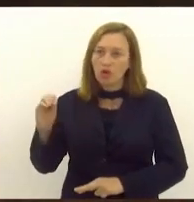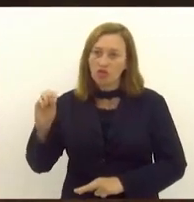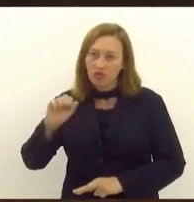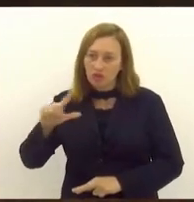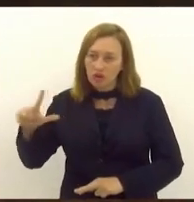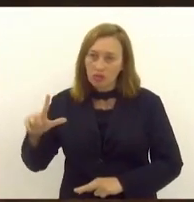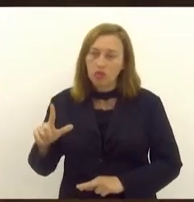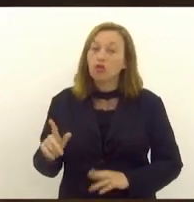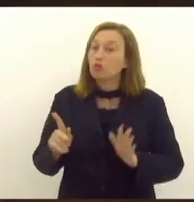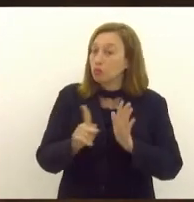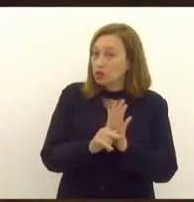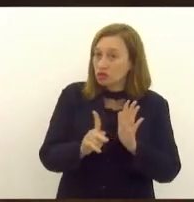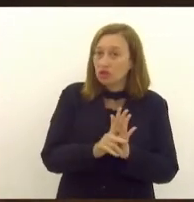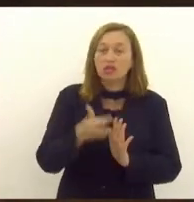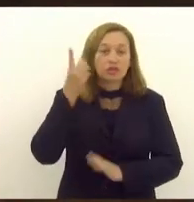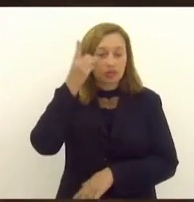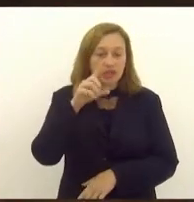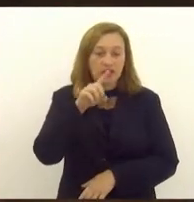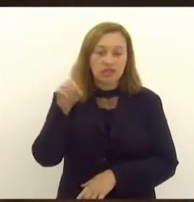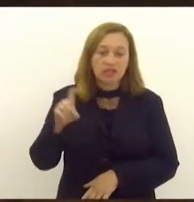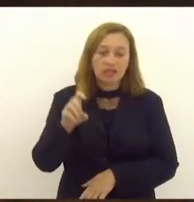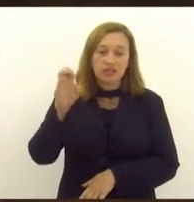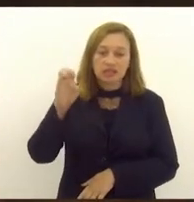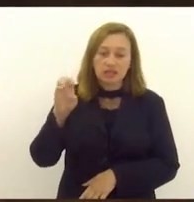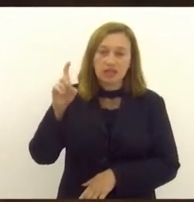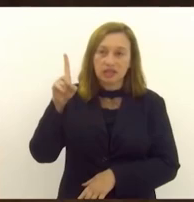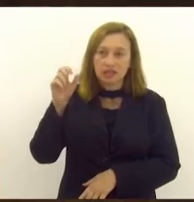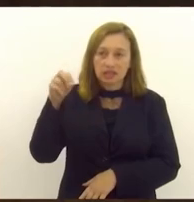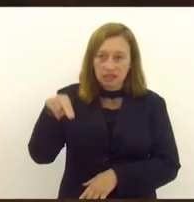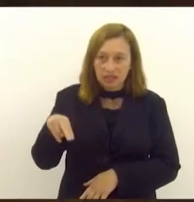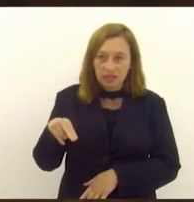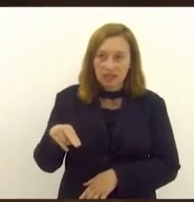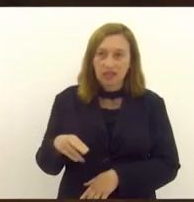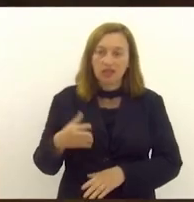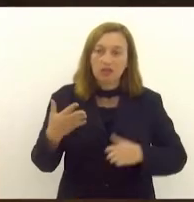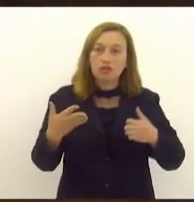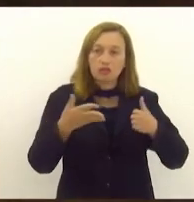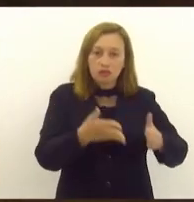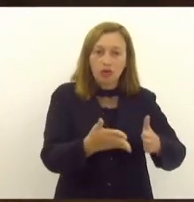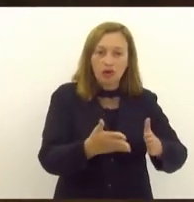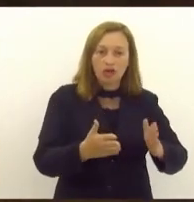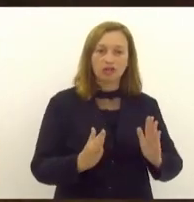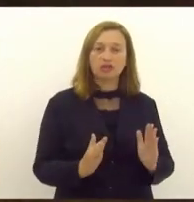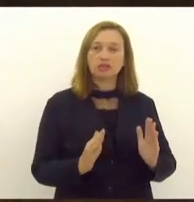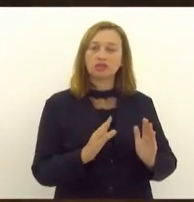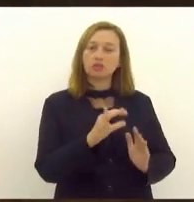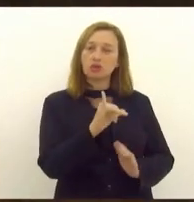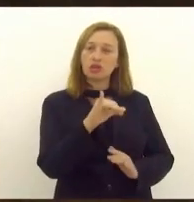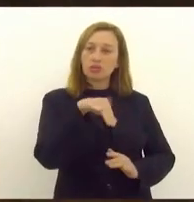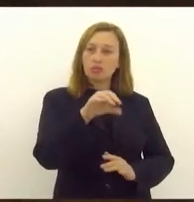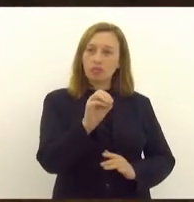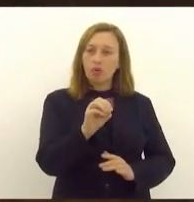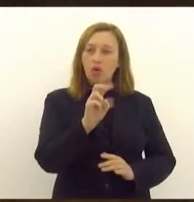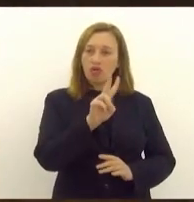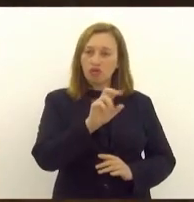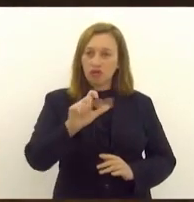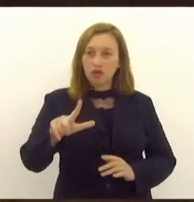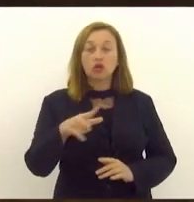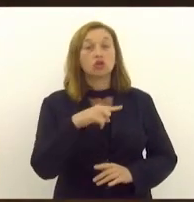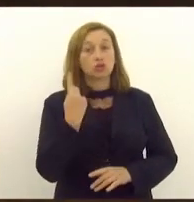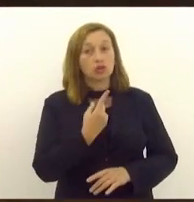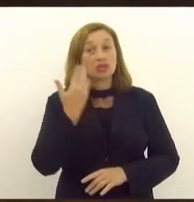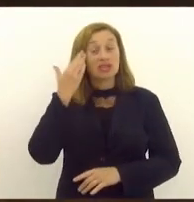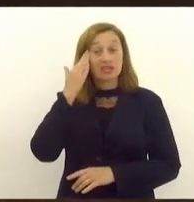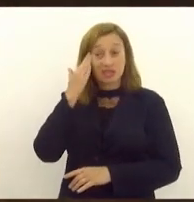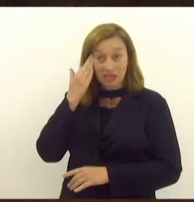em tela do deputado azedan fala do tombamento específico do imóvel e nós temos entendido como